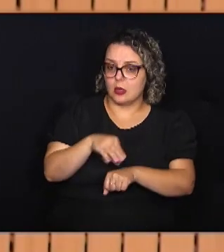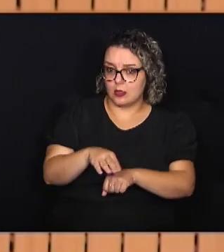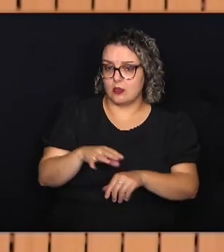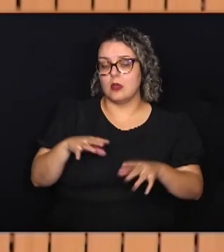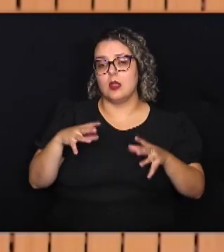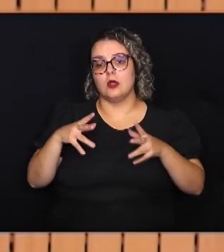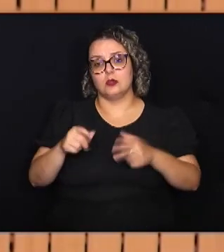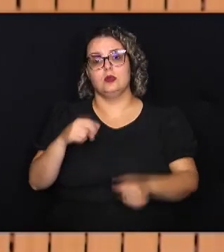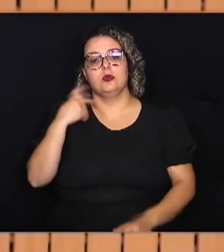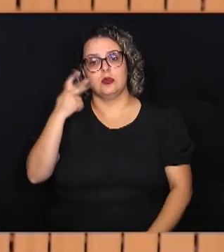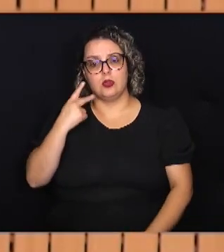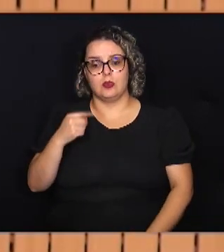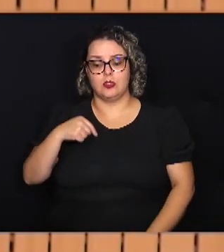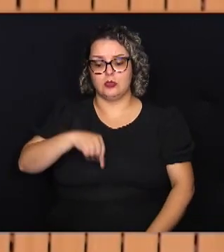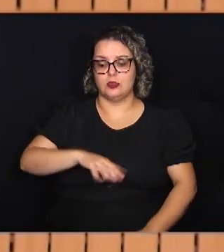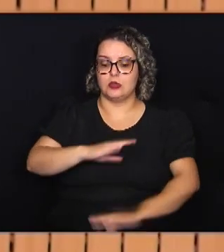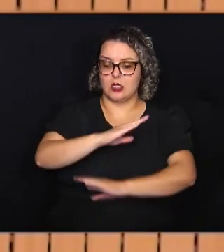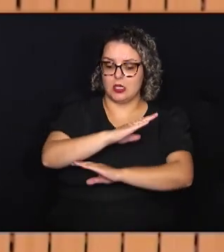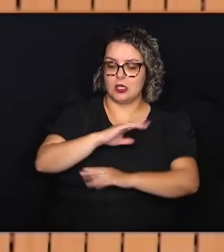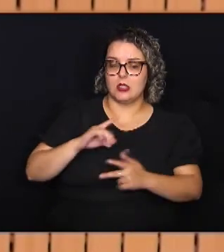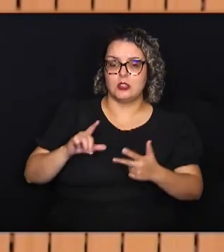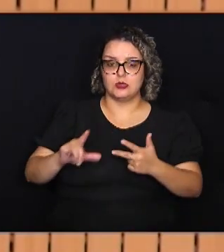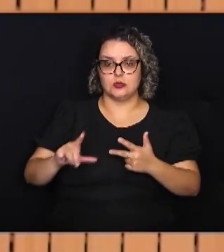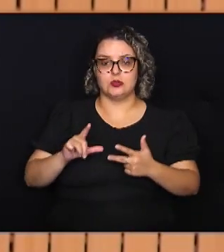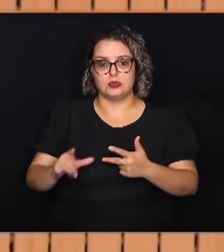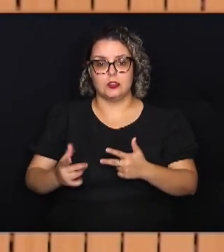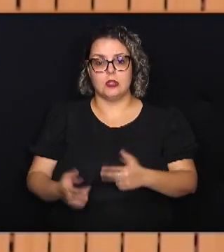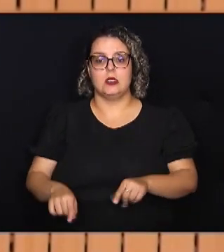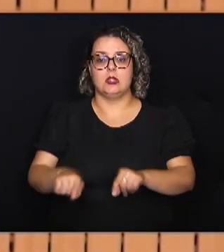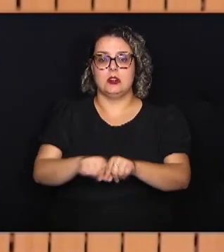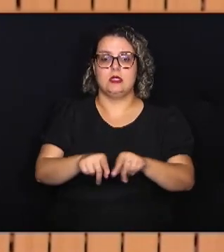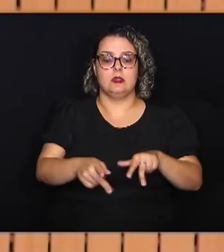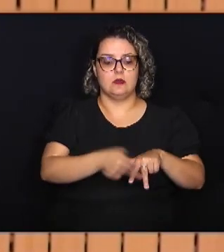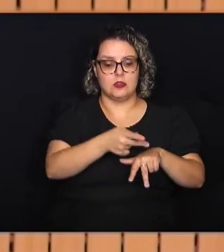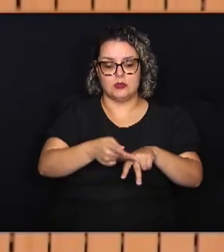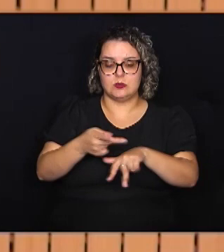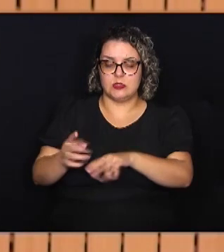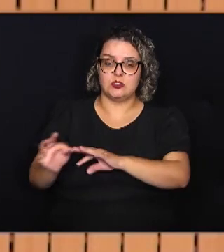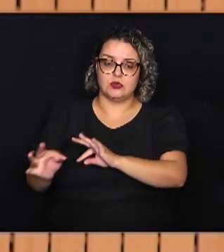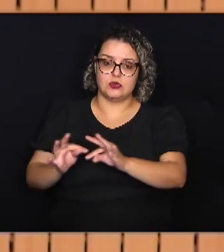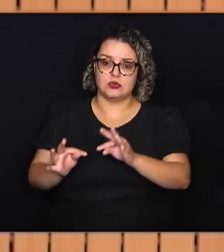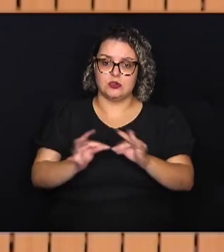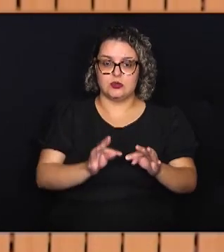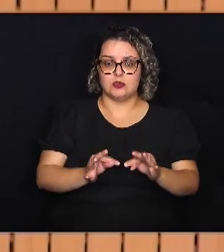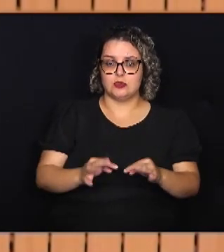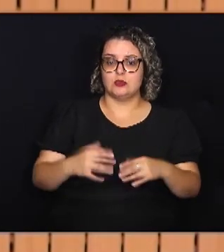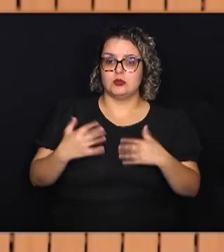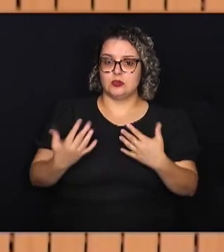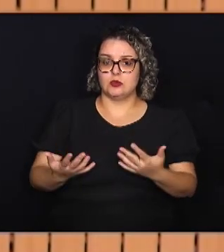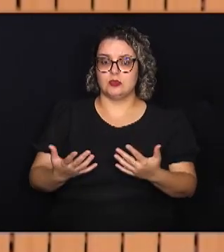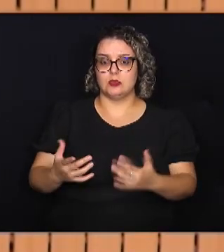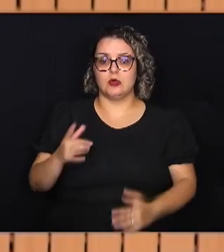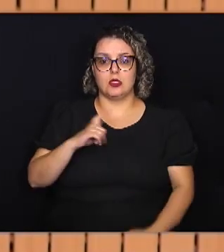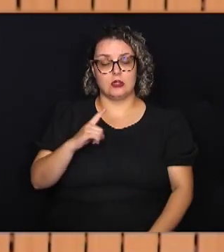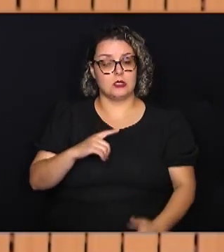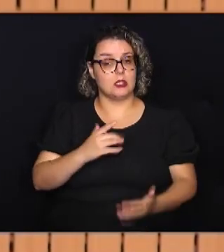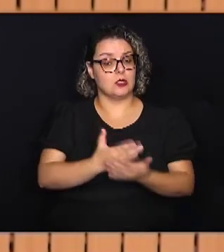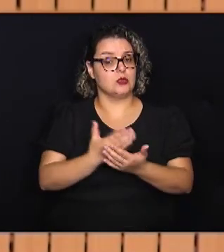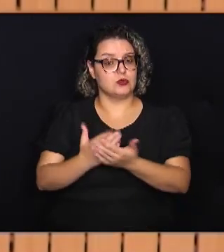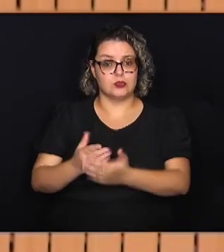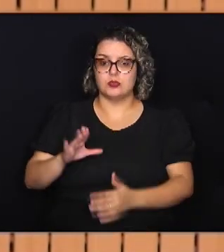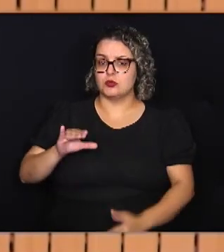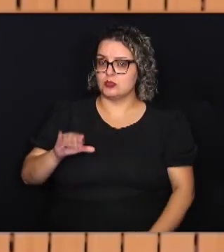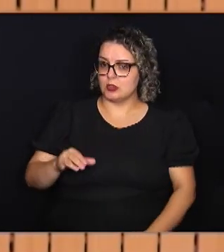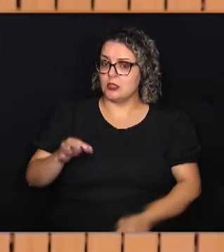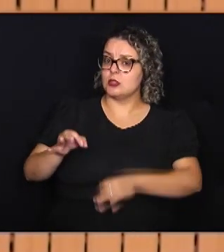a todos os vereadores dessa Casa Legislativa dos respectivos pareceres técnicos, dos quais contém estudos científicos e